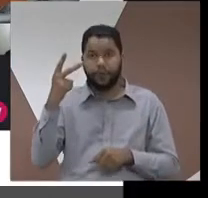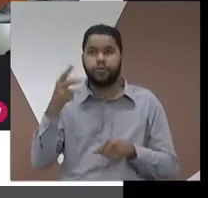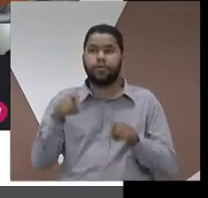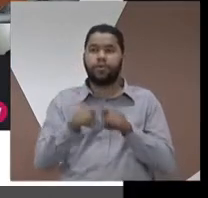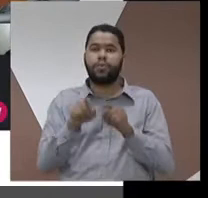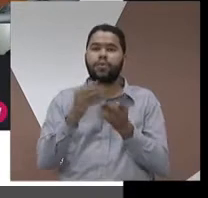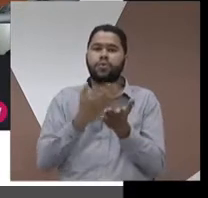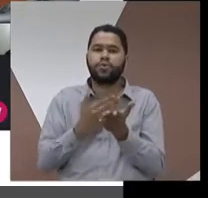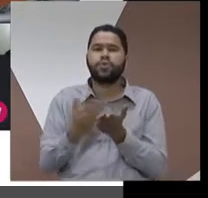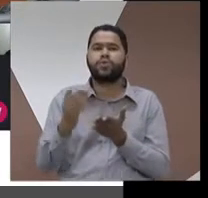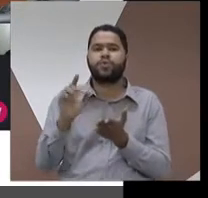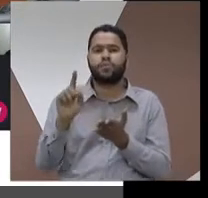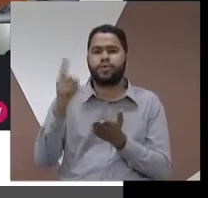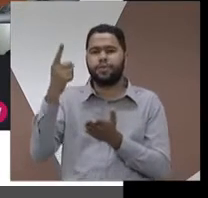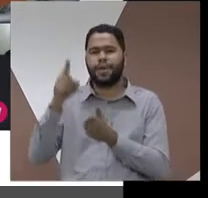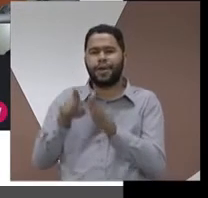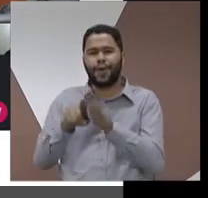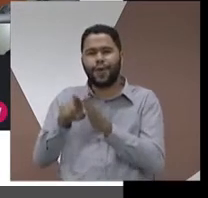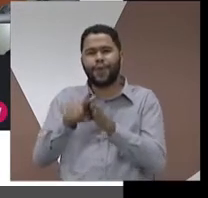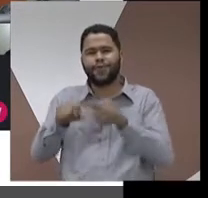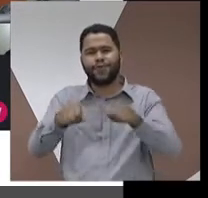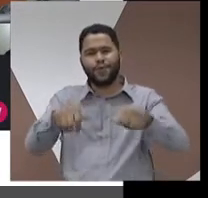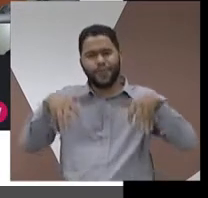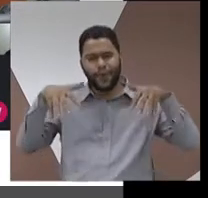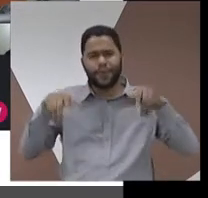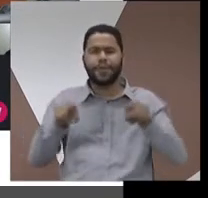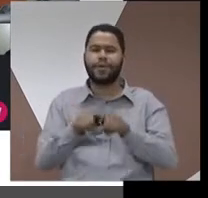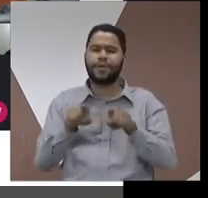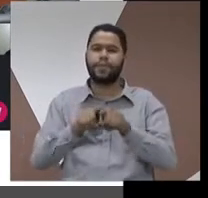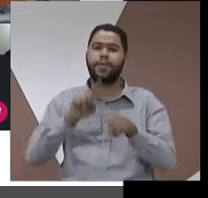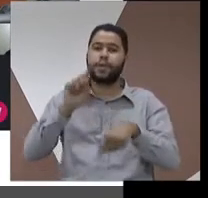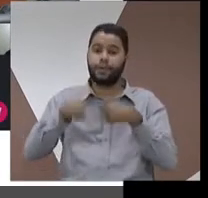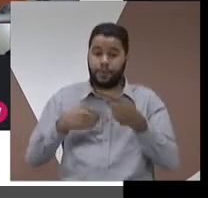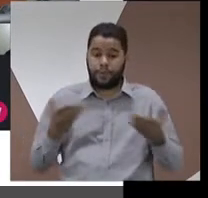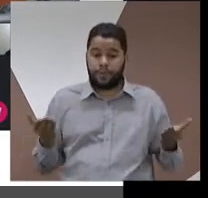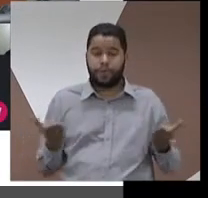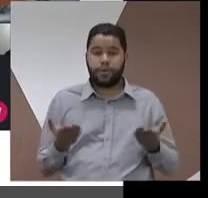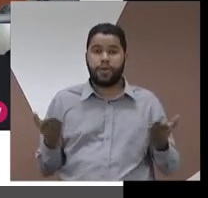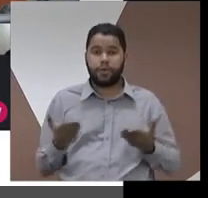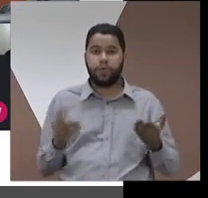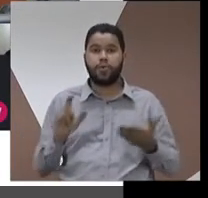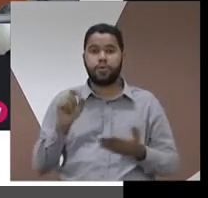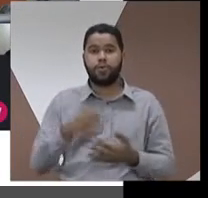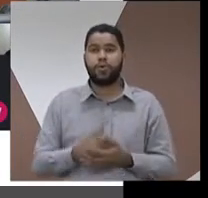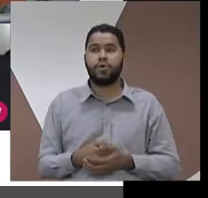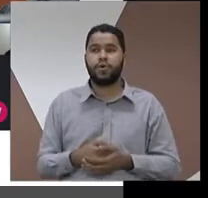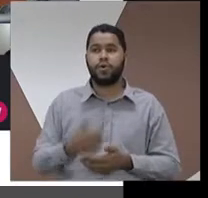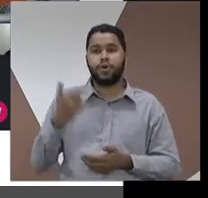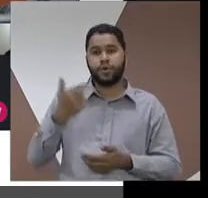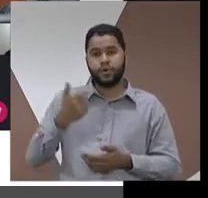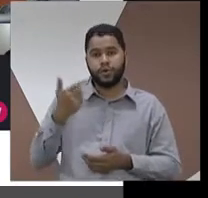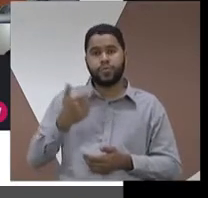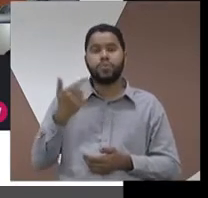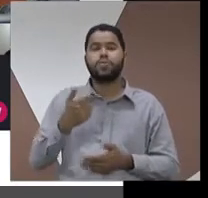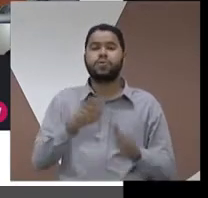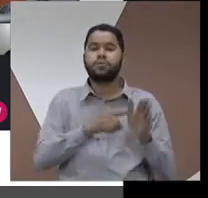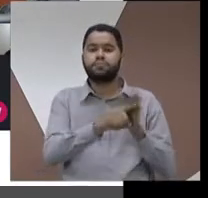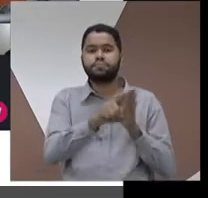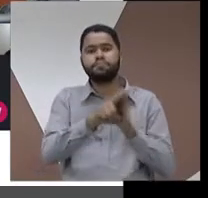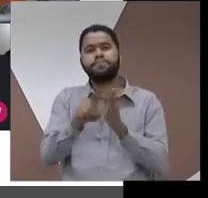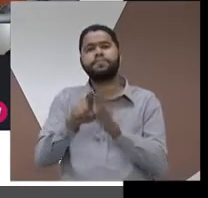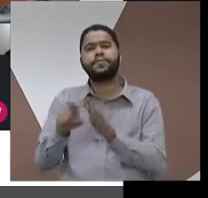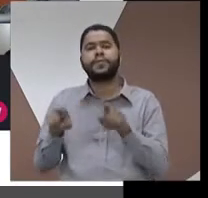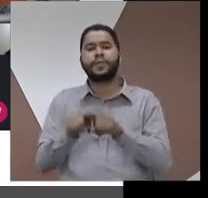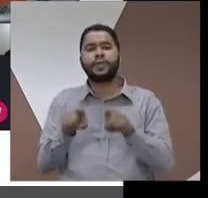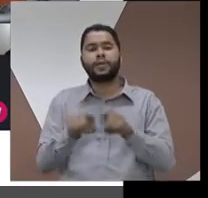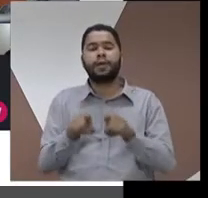início da primeira consulta pública, como depois, agora, na segunda consulta pública. E as reuniões